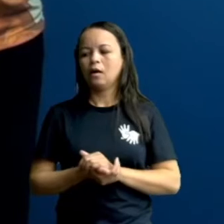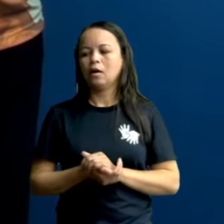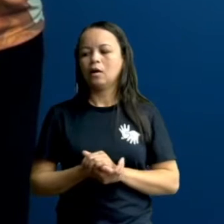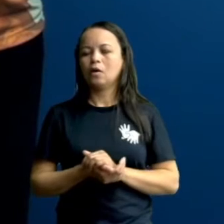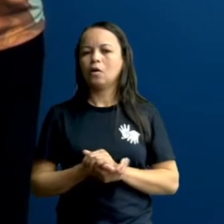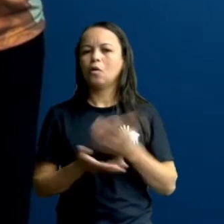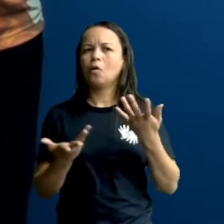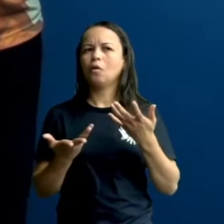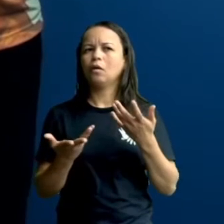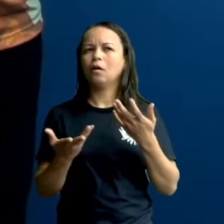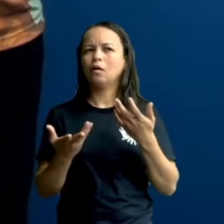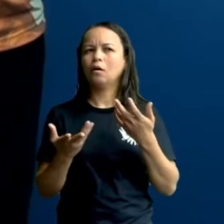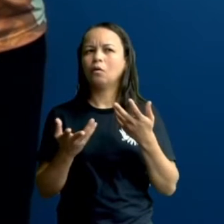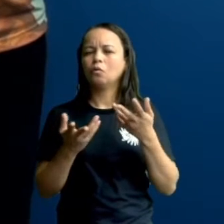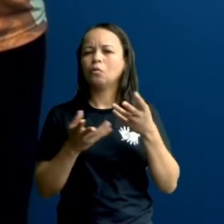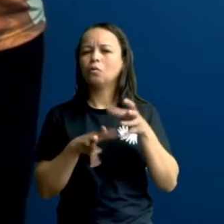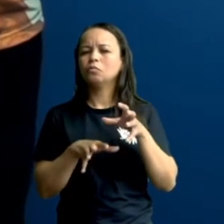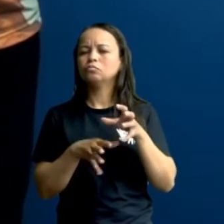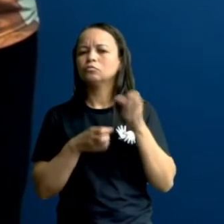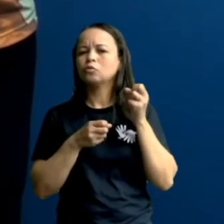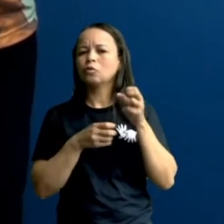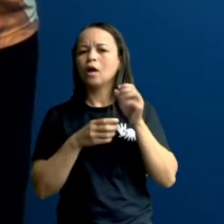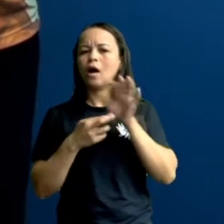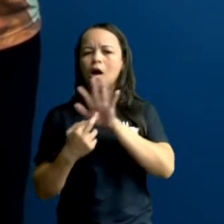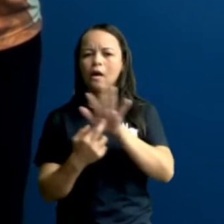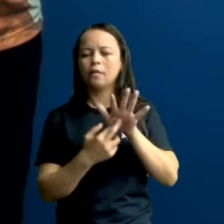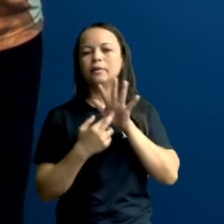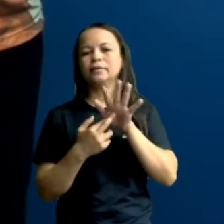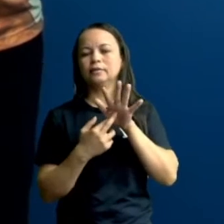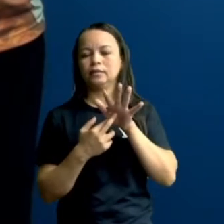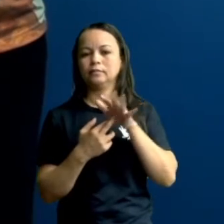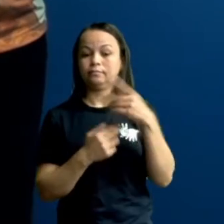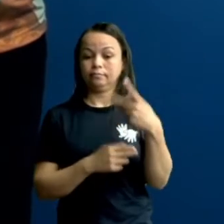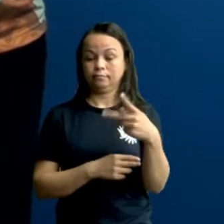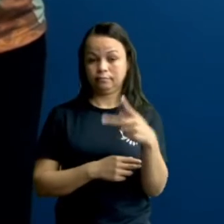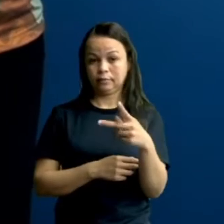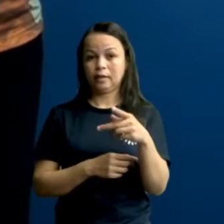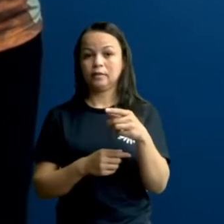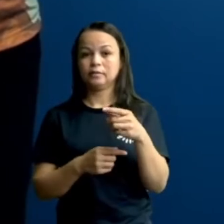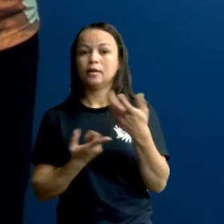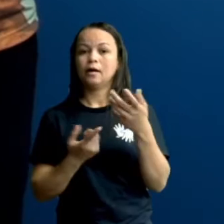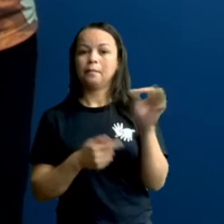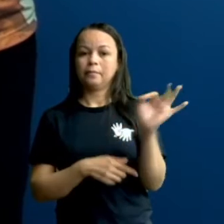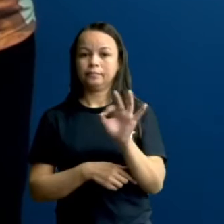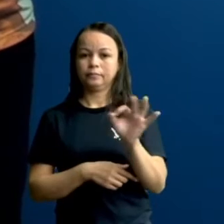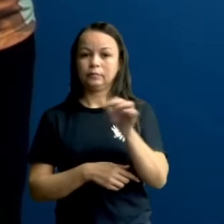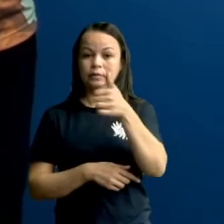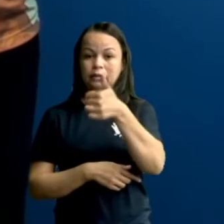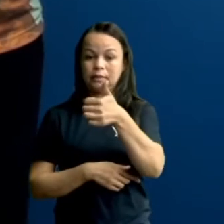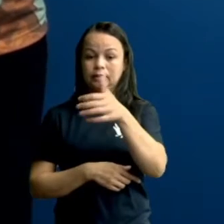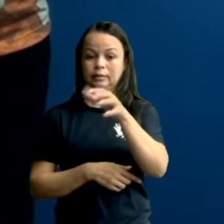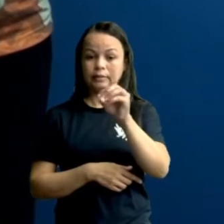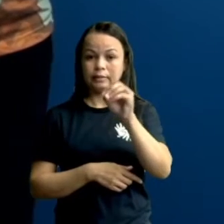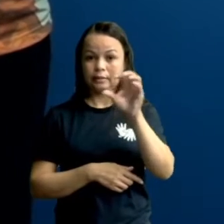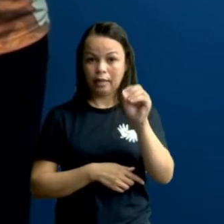o som da representação dessa porcentagem,